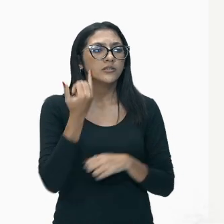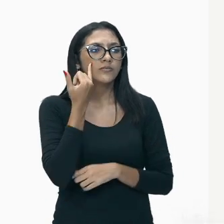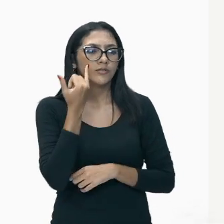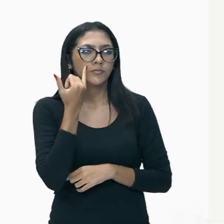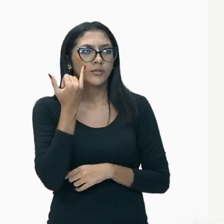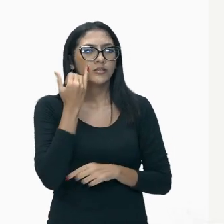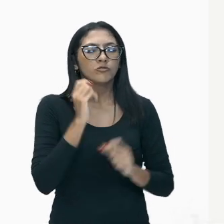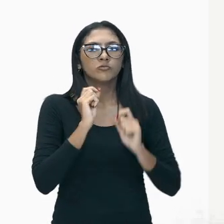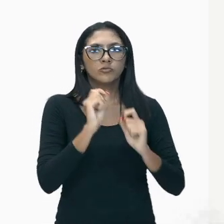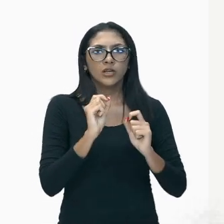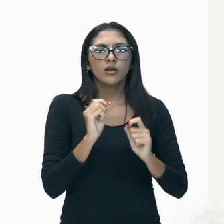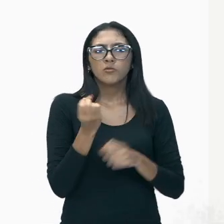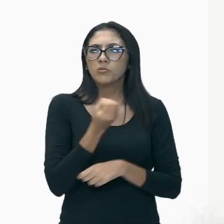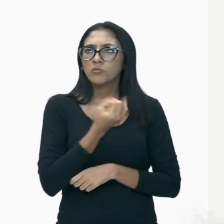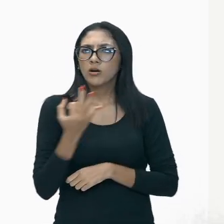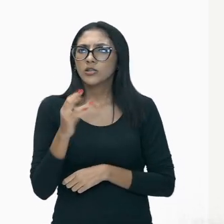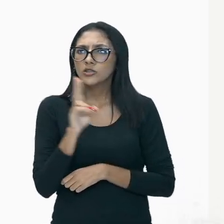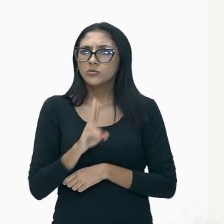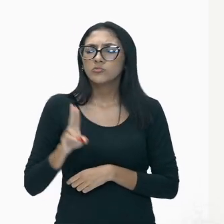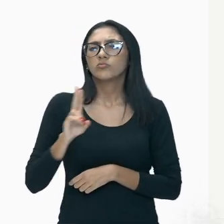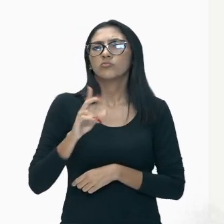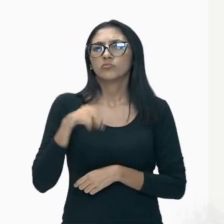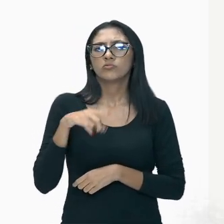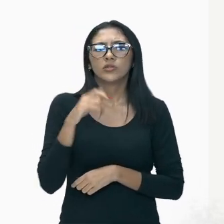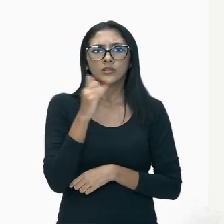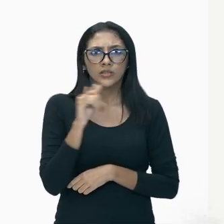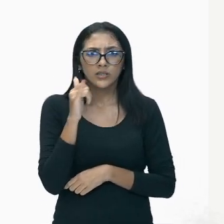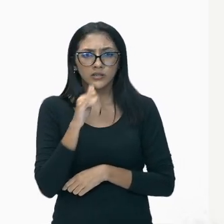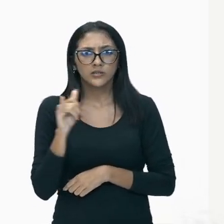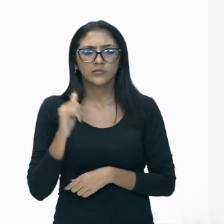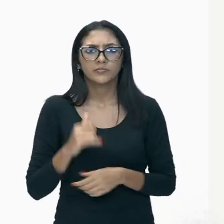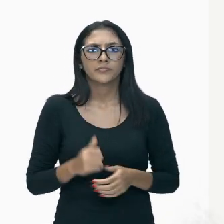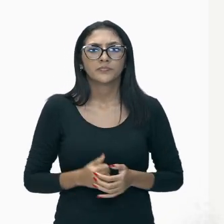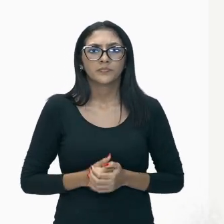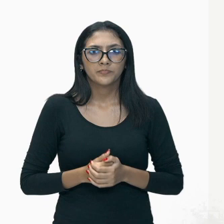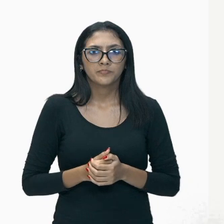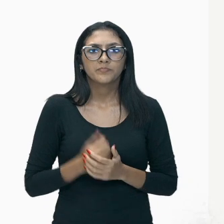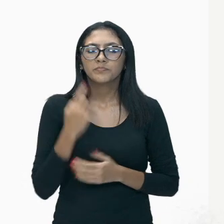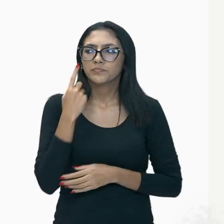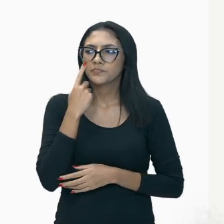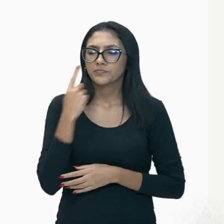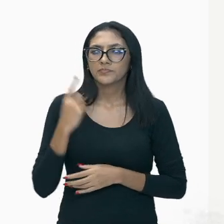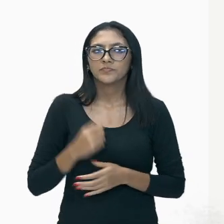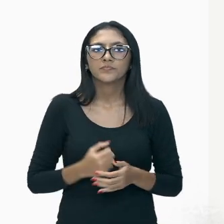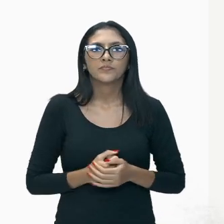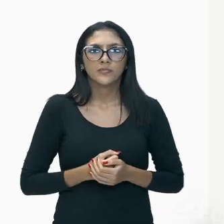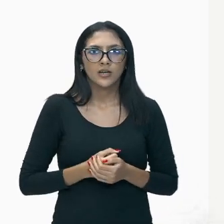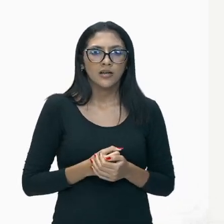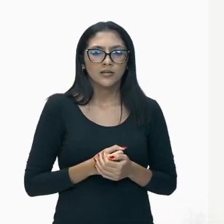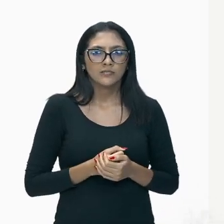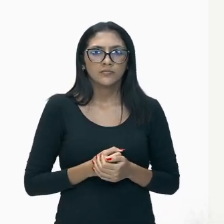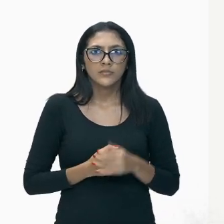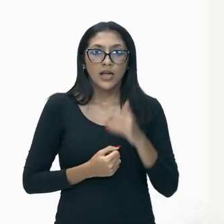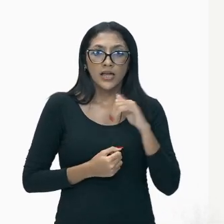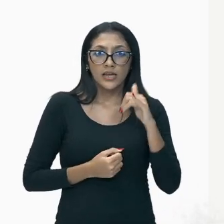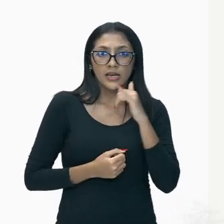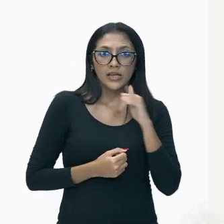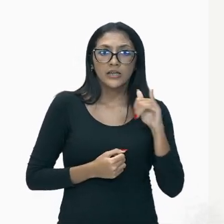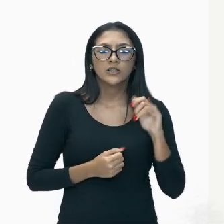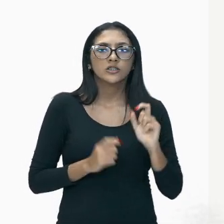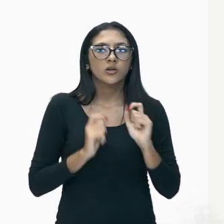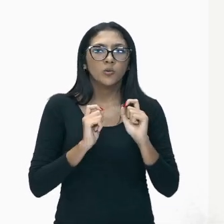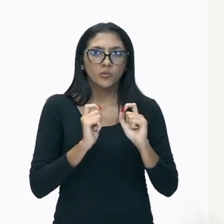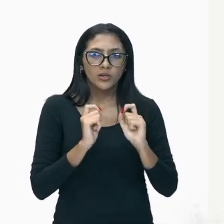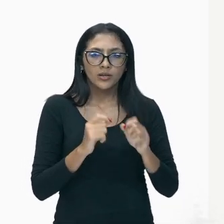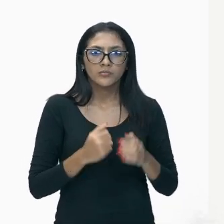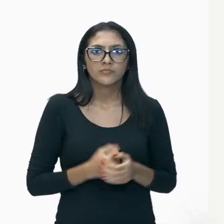2 meses. Utilizando a equação, energia elétrica vai ser igual a potência